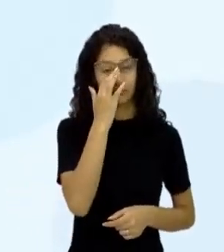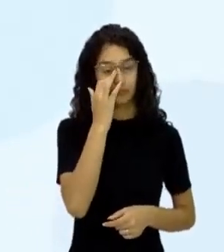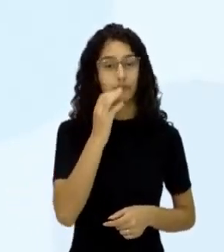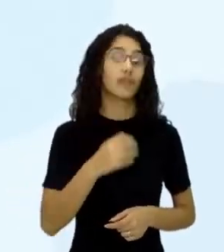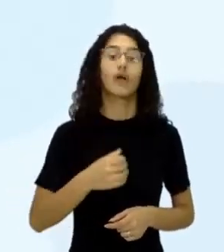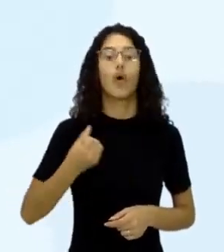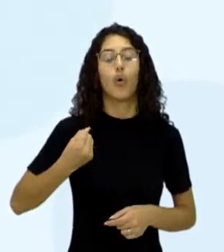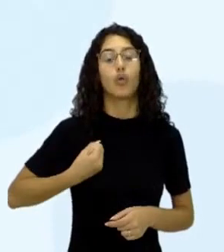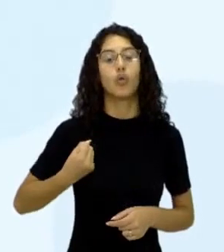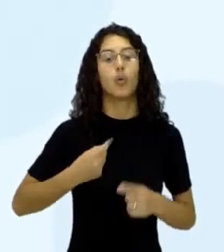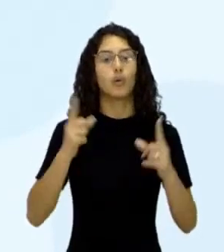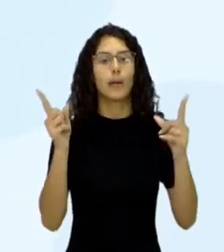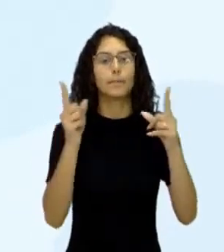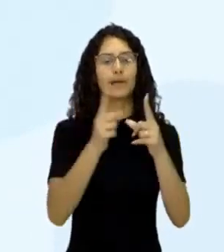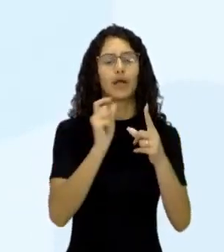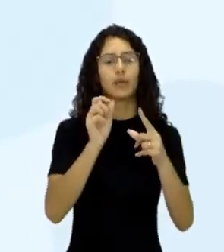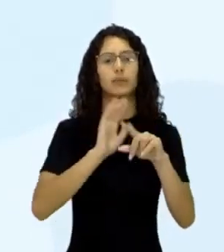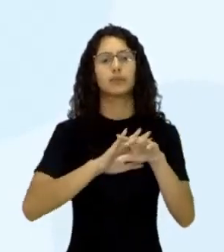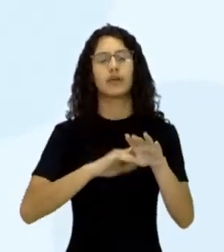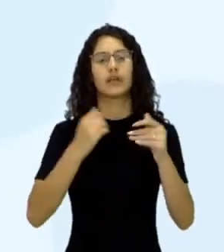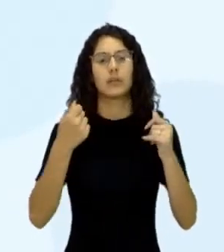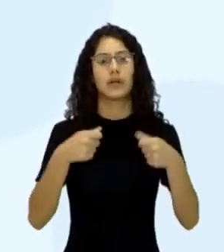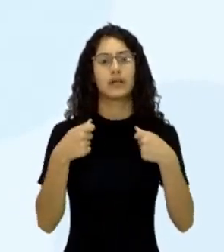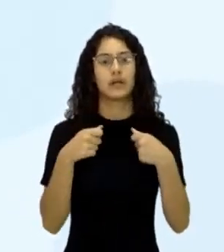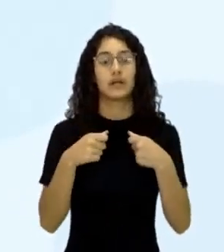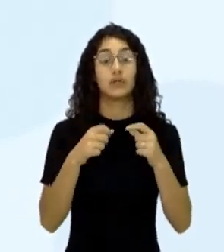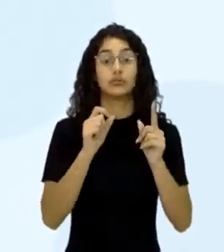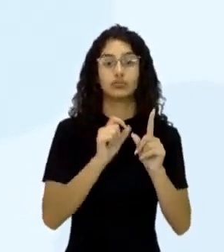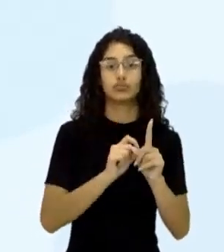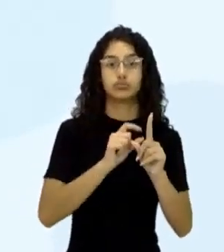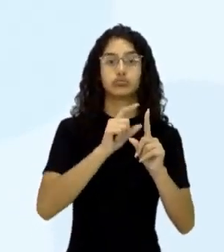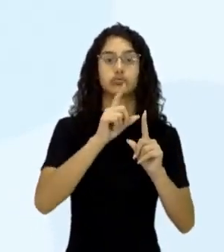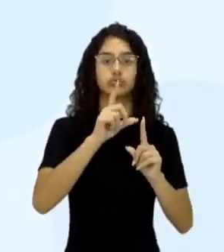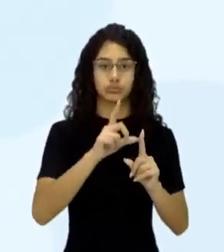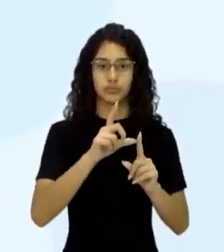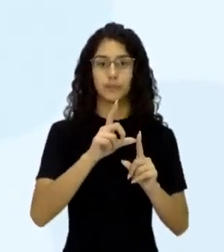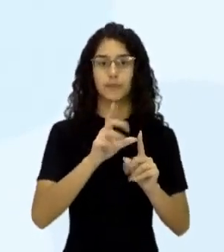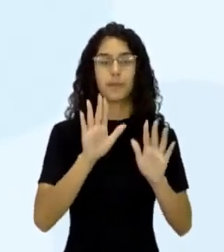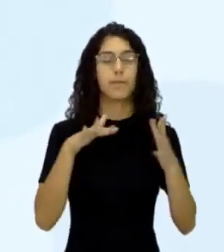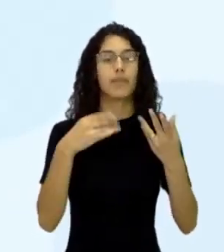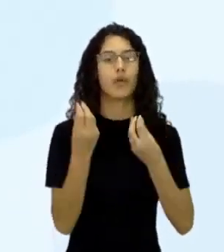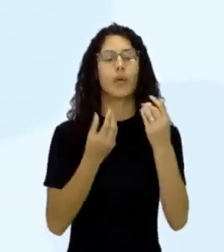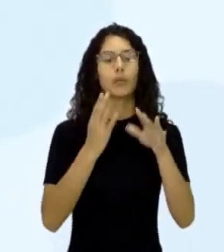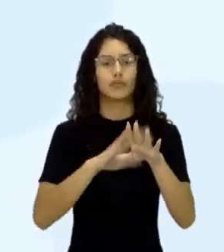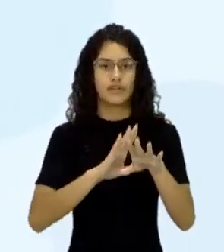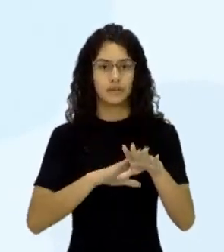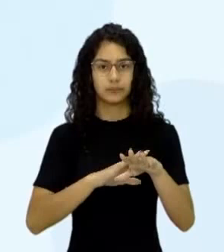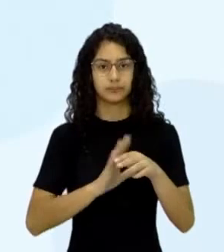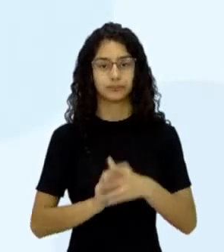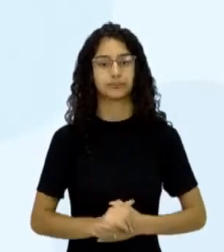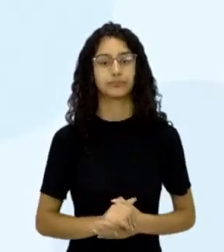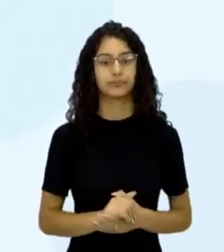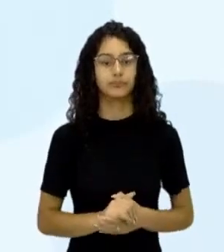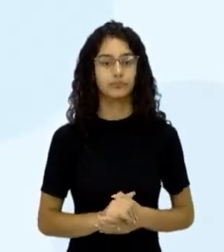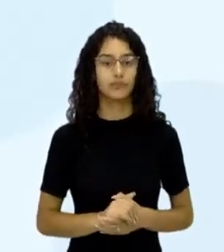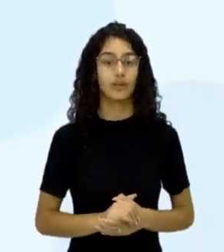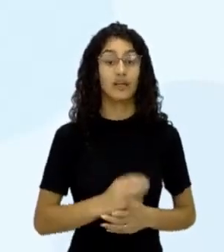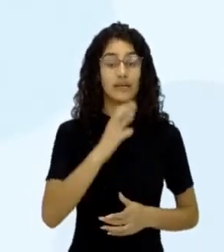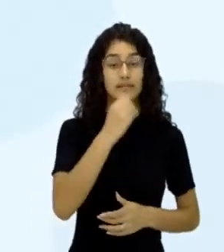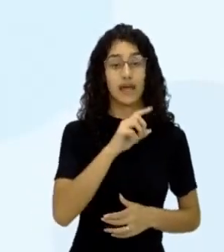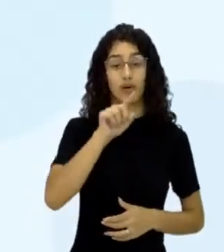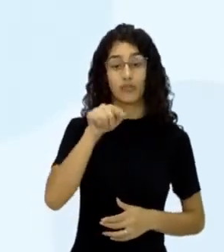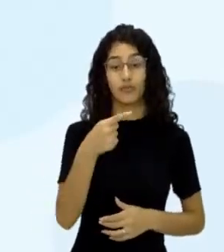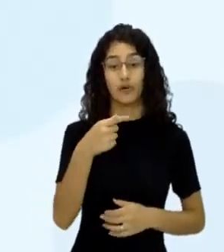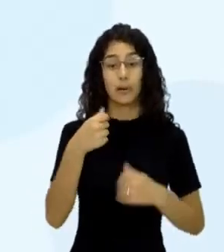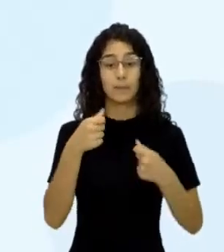está muito pequeno. Então, o que eu tenho que fazer com ele? Aumentar, né? Então, como eu aumento? Ó, eu estou aqui 0, ele